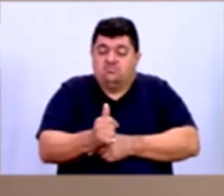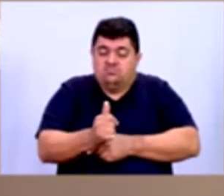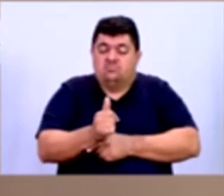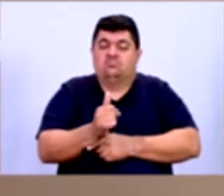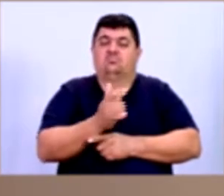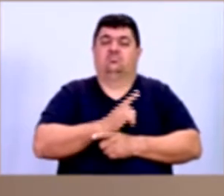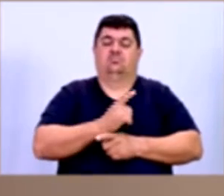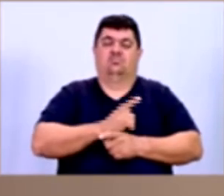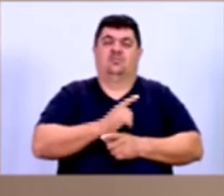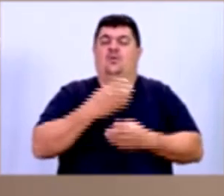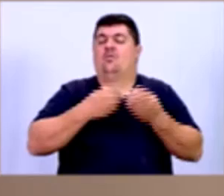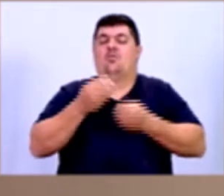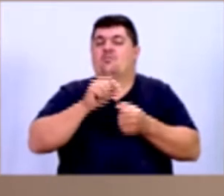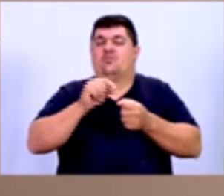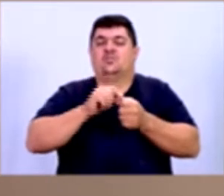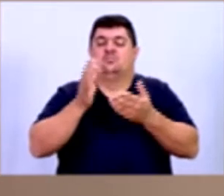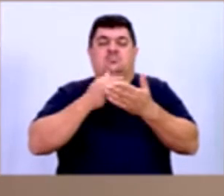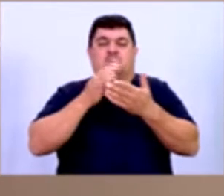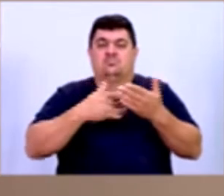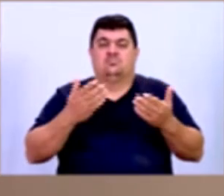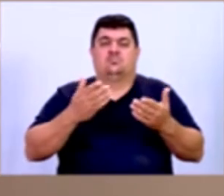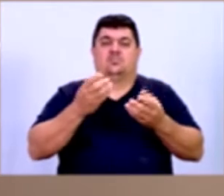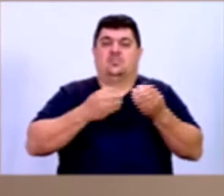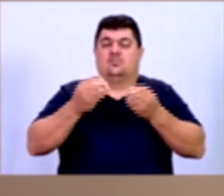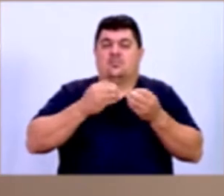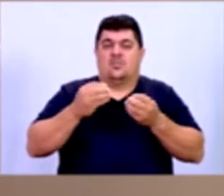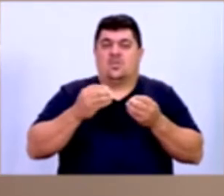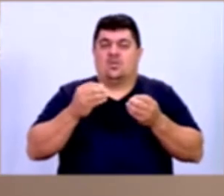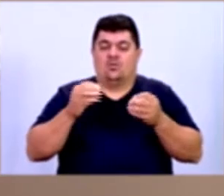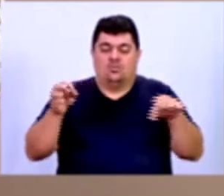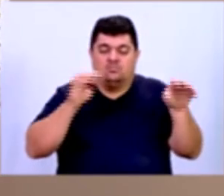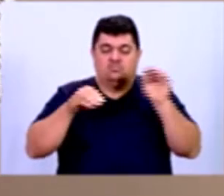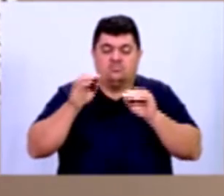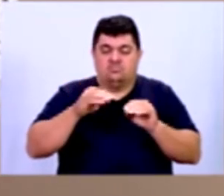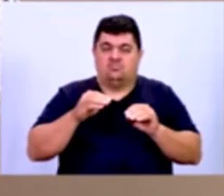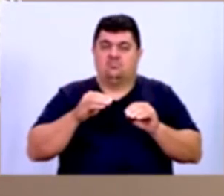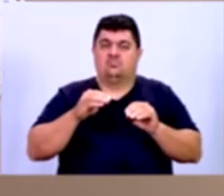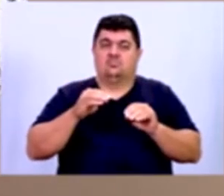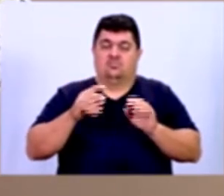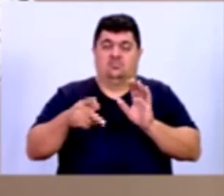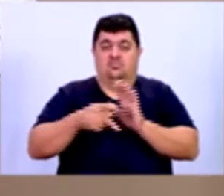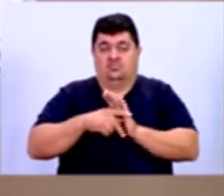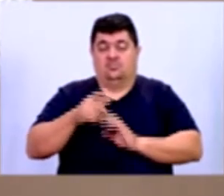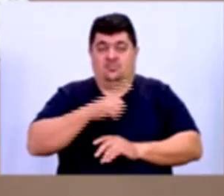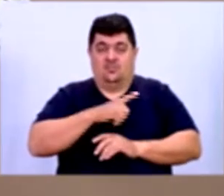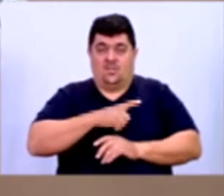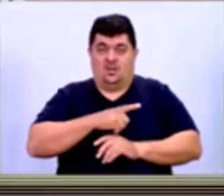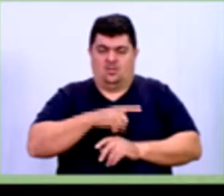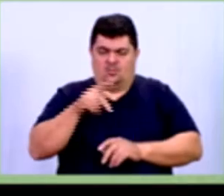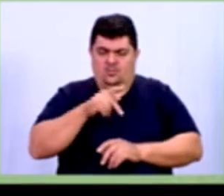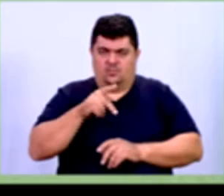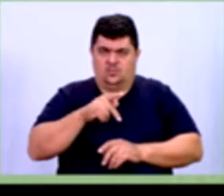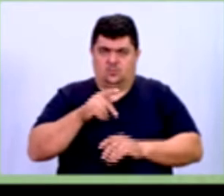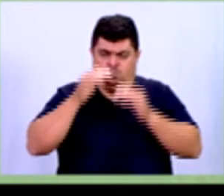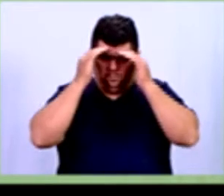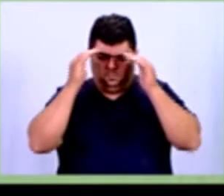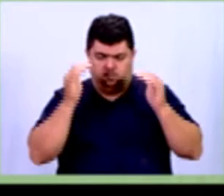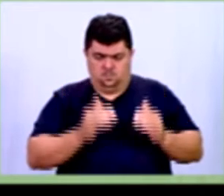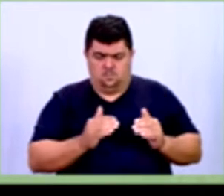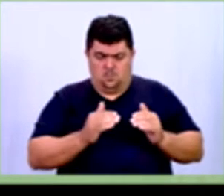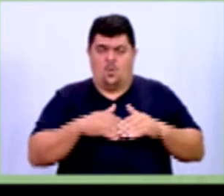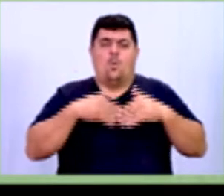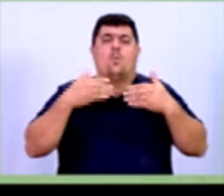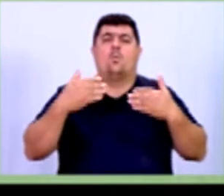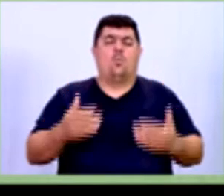como deveria ser feito, como deveria ser reelaborado esse material. Dessa forma, o professor precisa estar atento a que